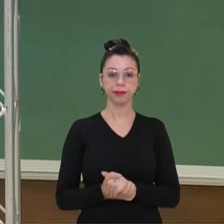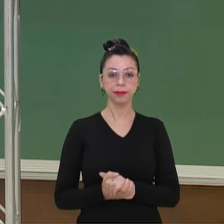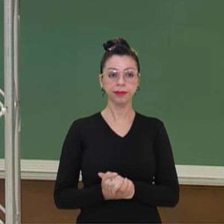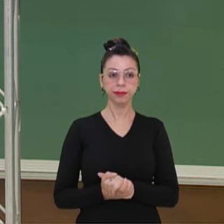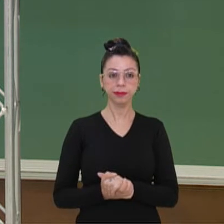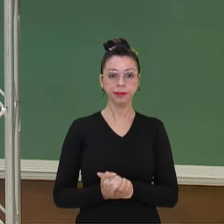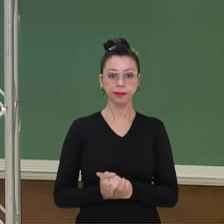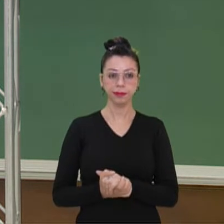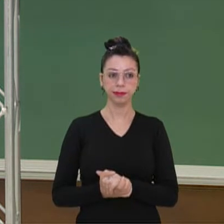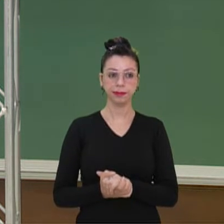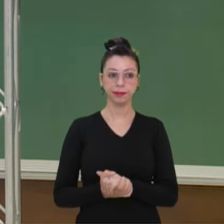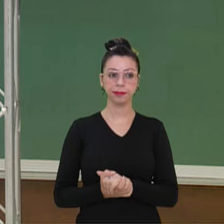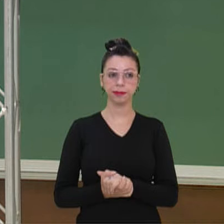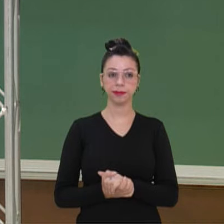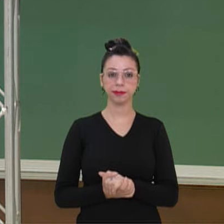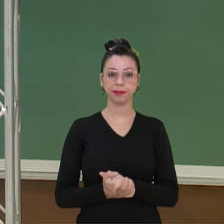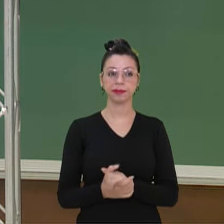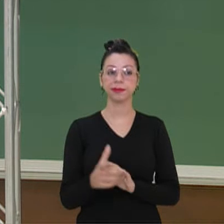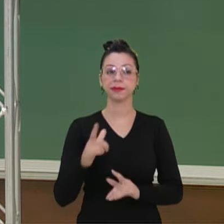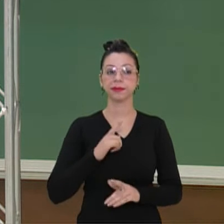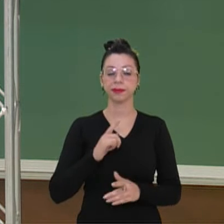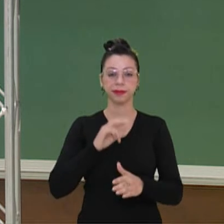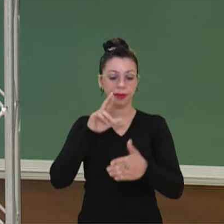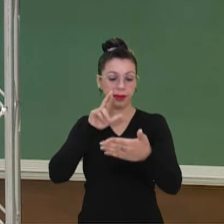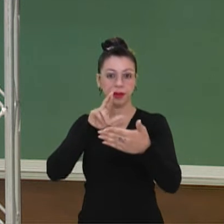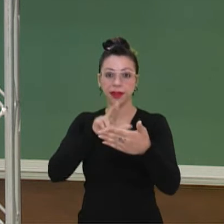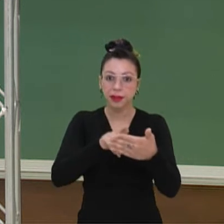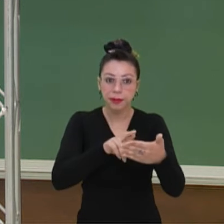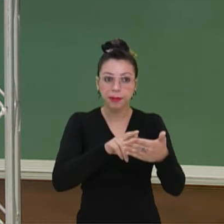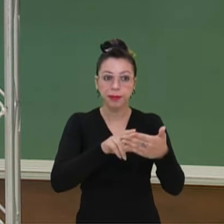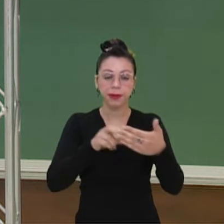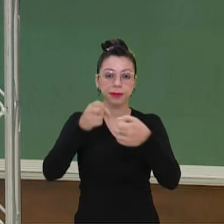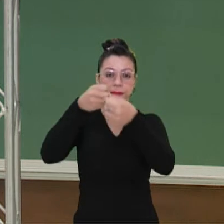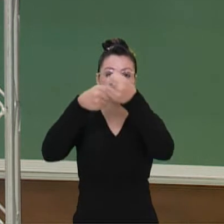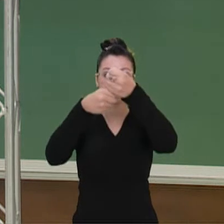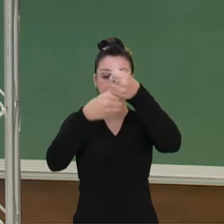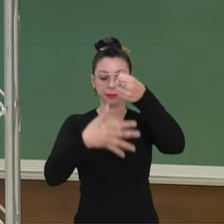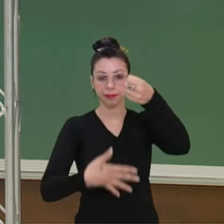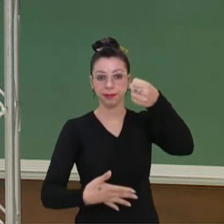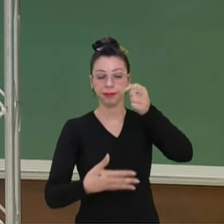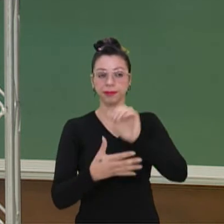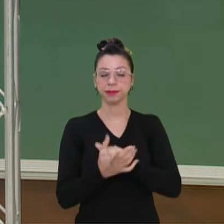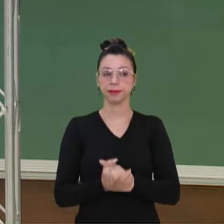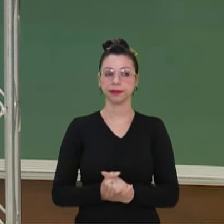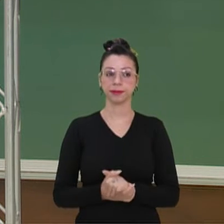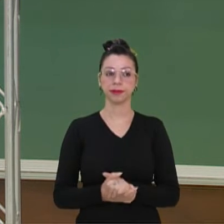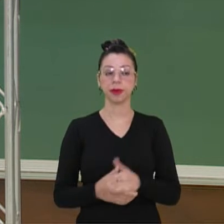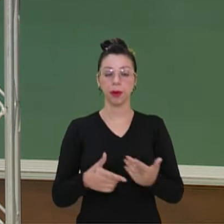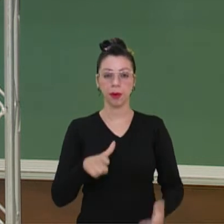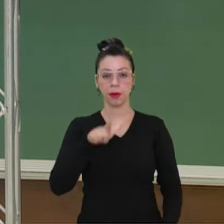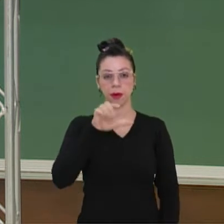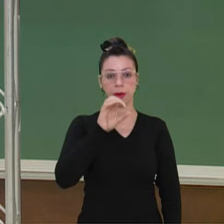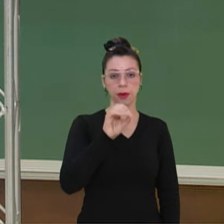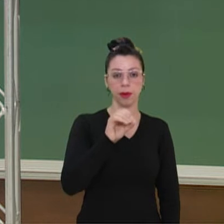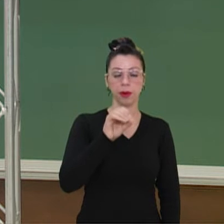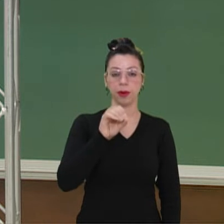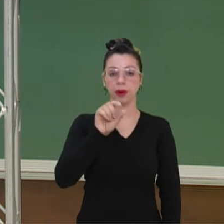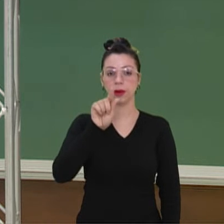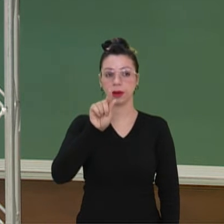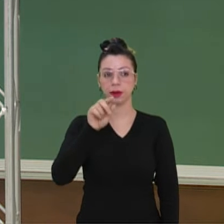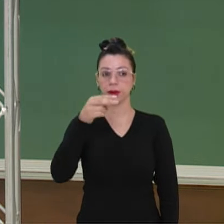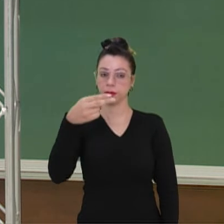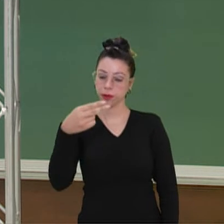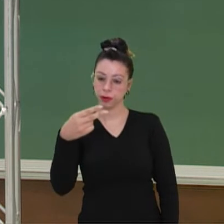Uau! Olha só! Nós temos aqui a solução desse problema. Ó, log primeiro, log de 2 é